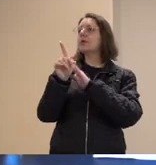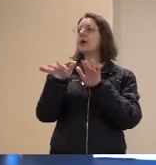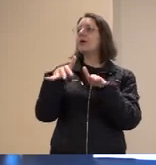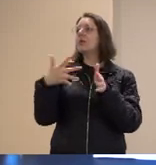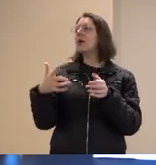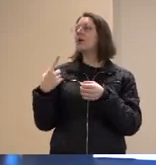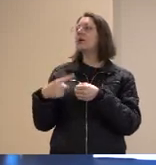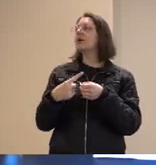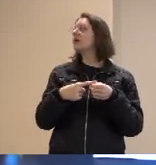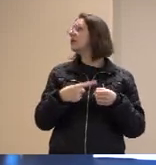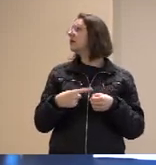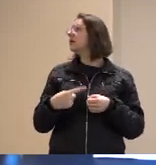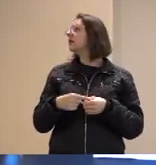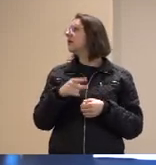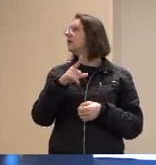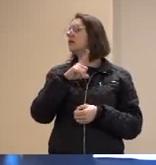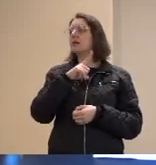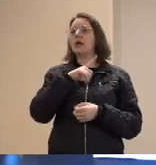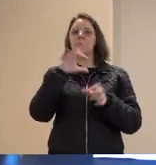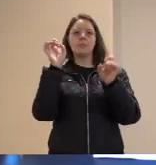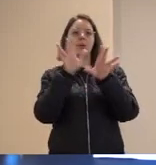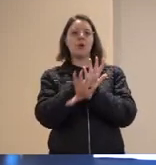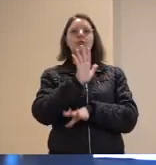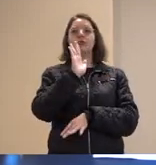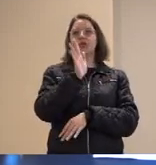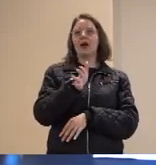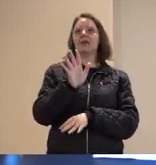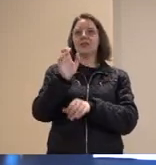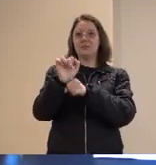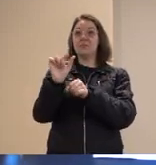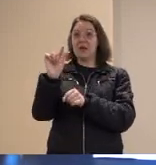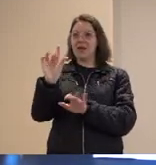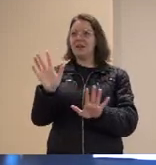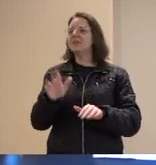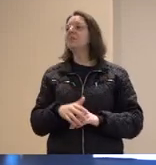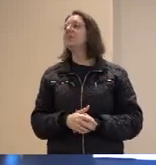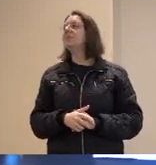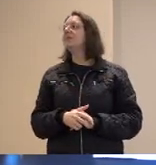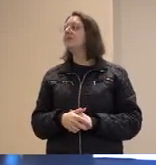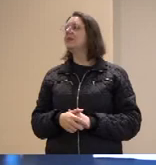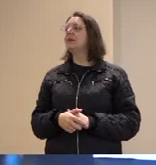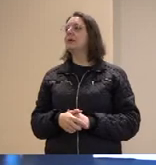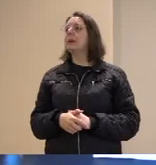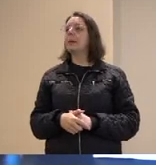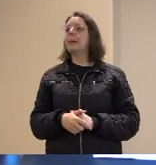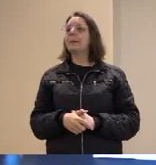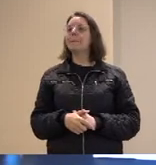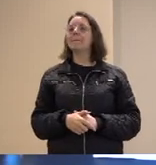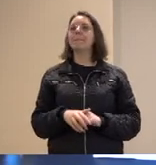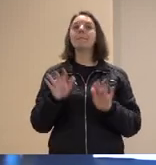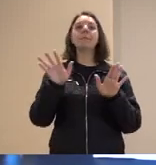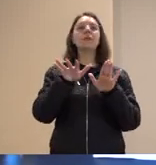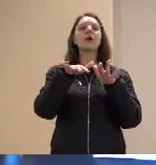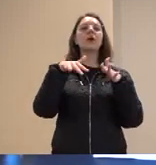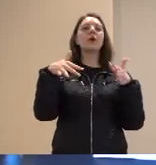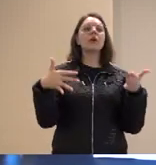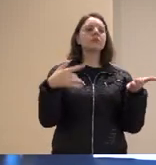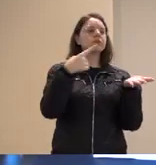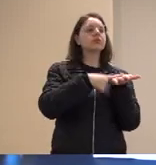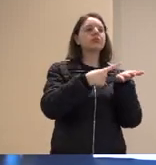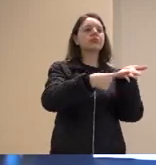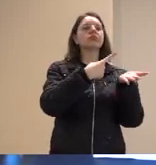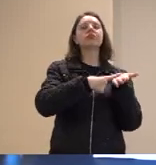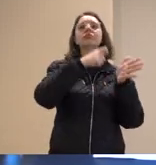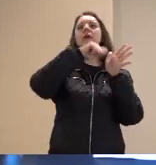municípios que se sentem reordenados. Esperem até o final. Gente, quais eram os compromissos que foram